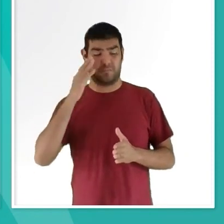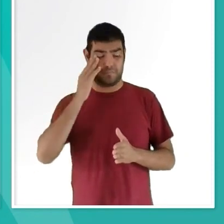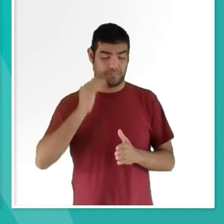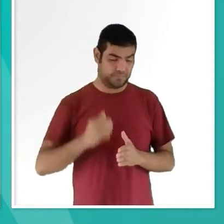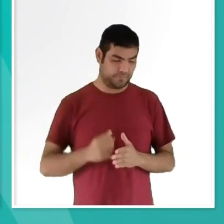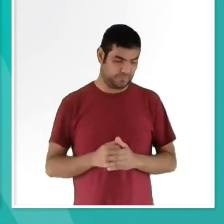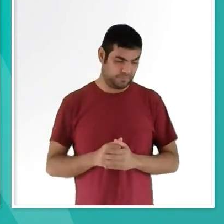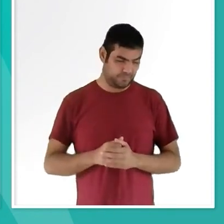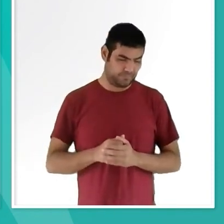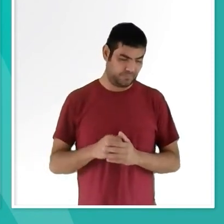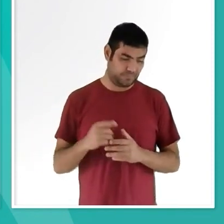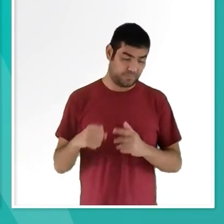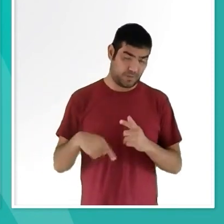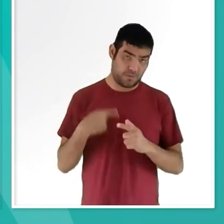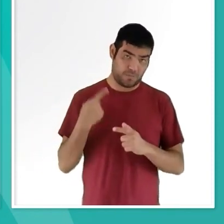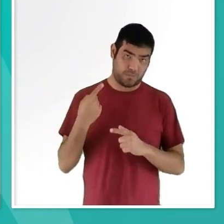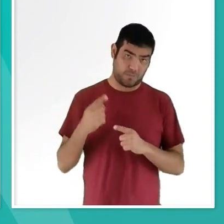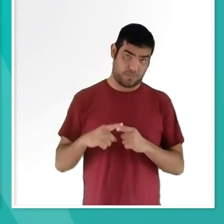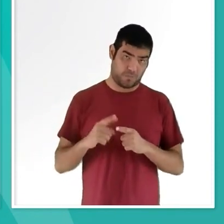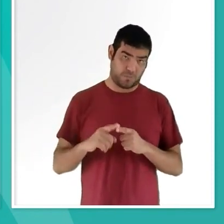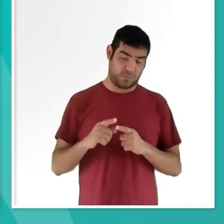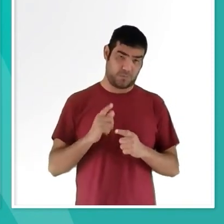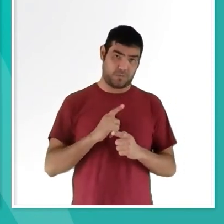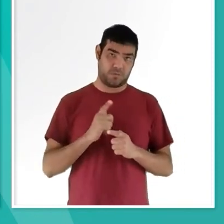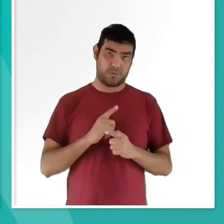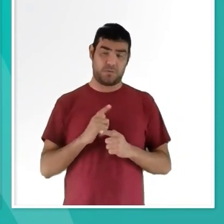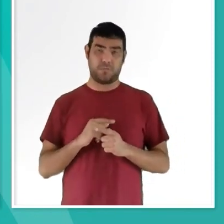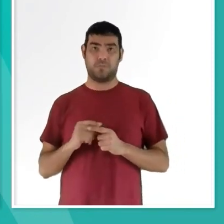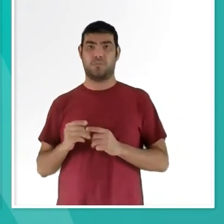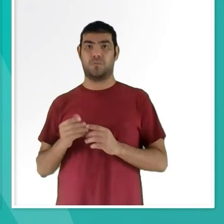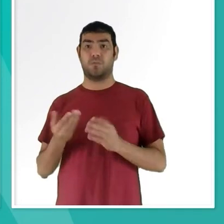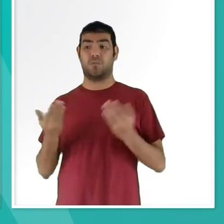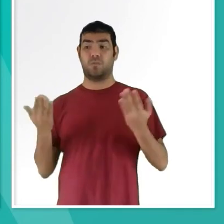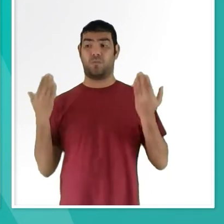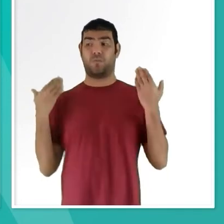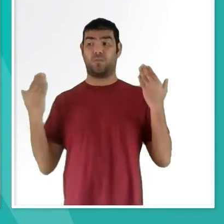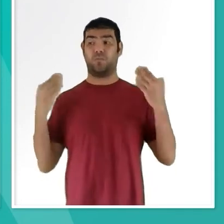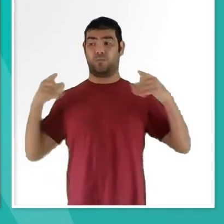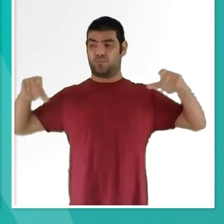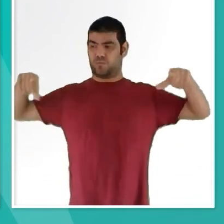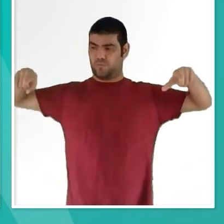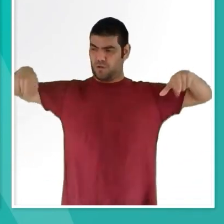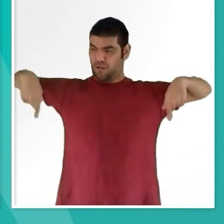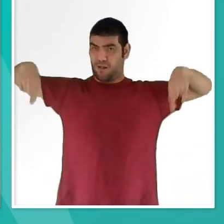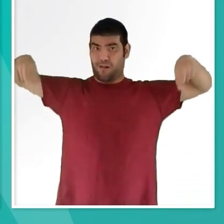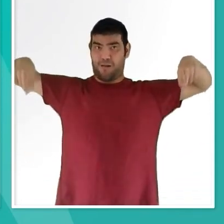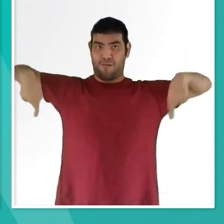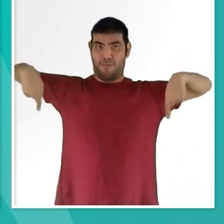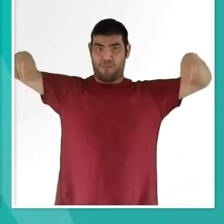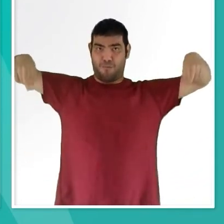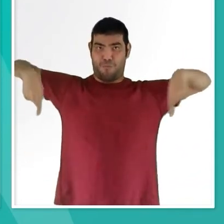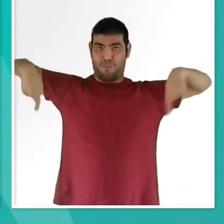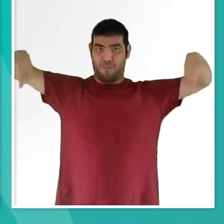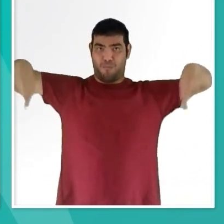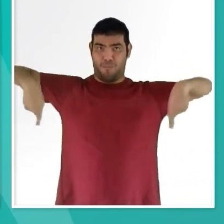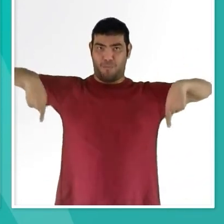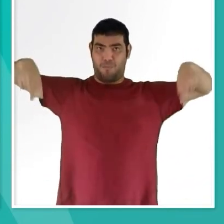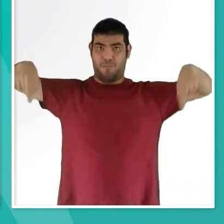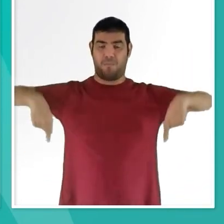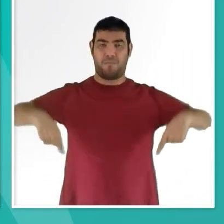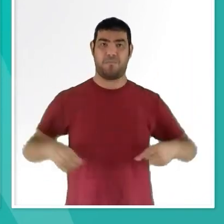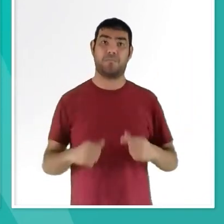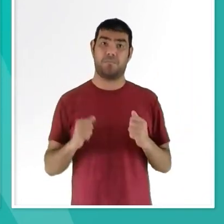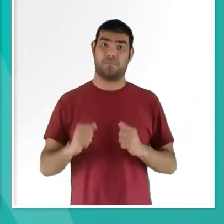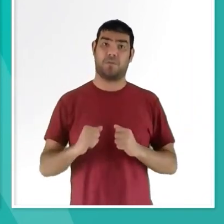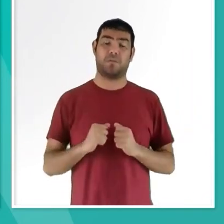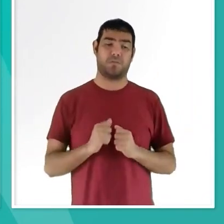Depois disso, nós temos as linhas de fundo, ou as linhas de meta, que podem ter